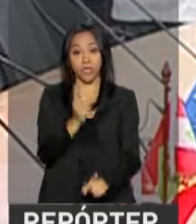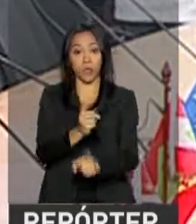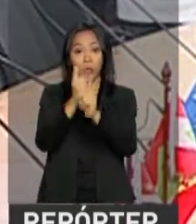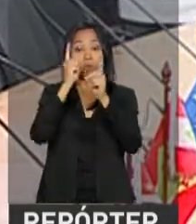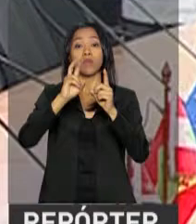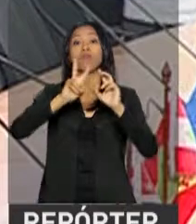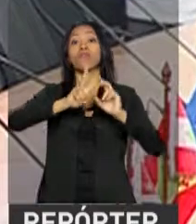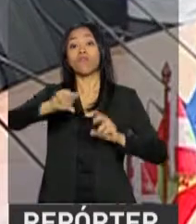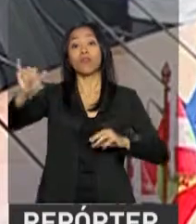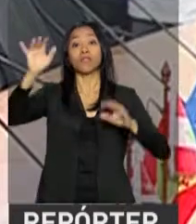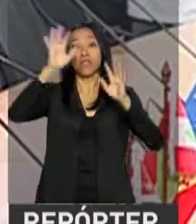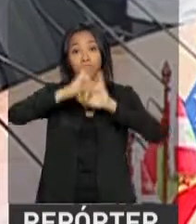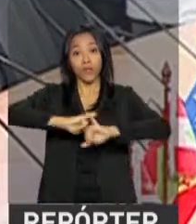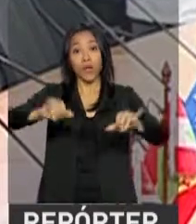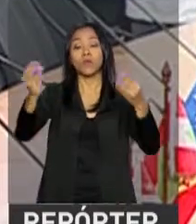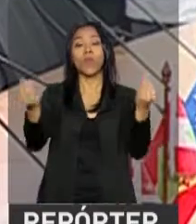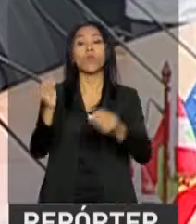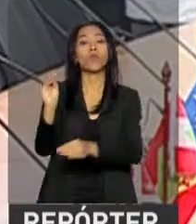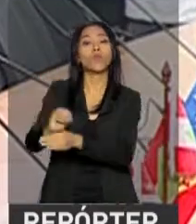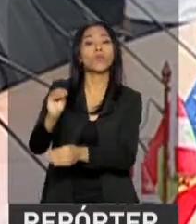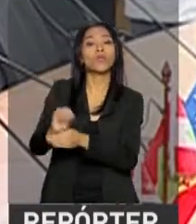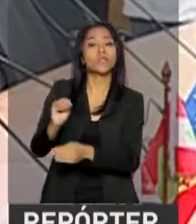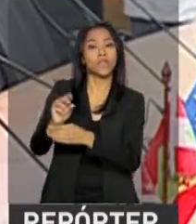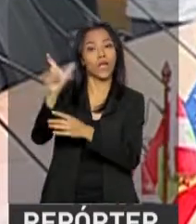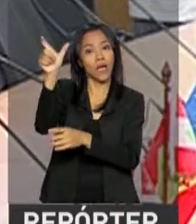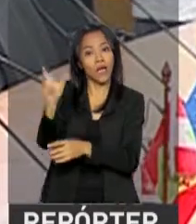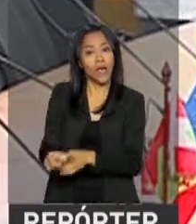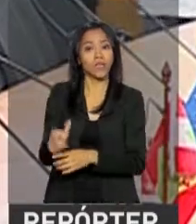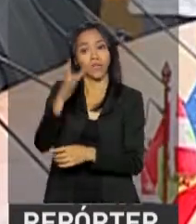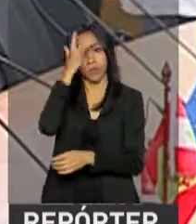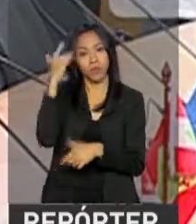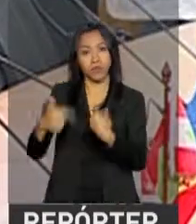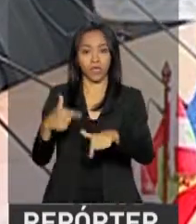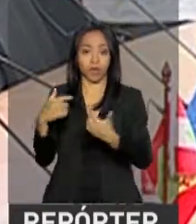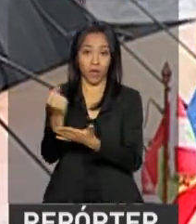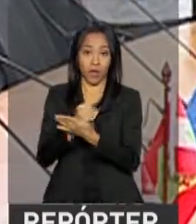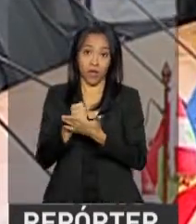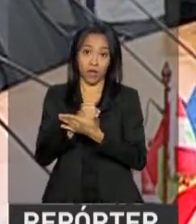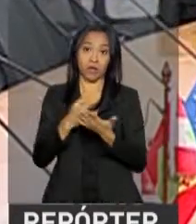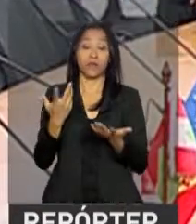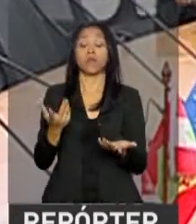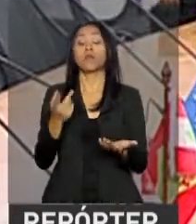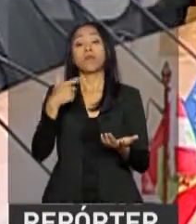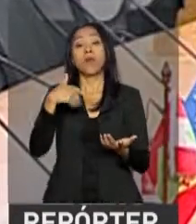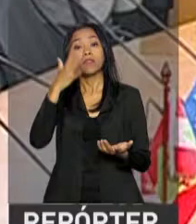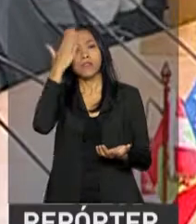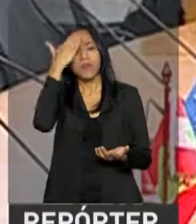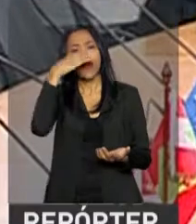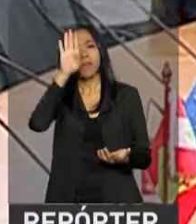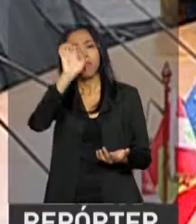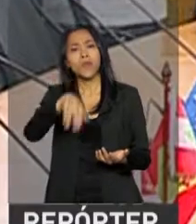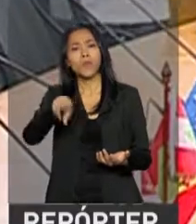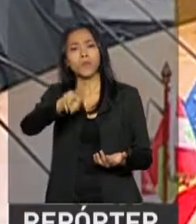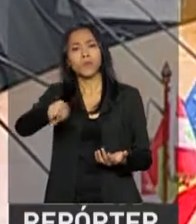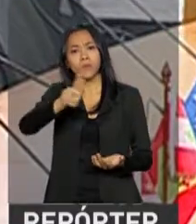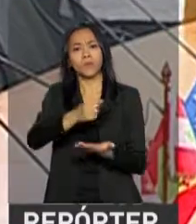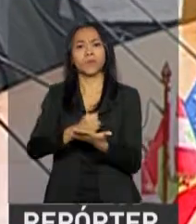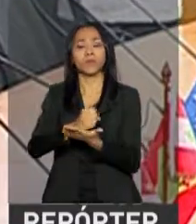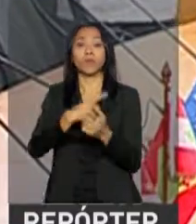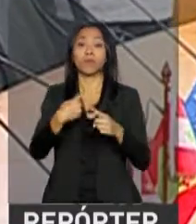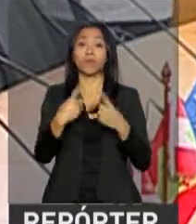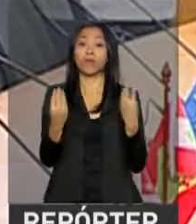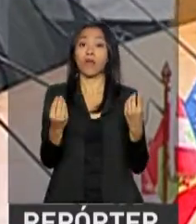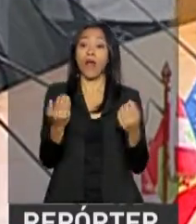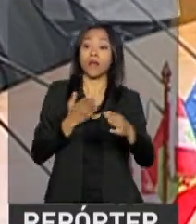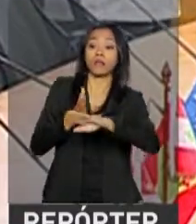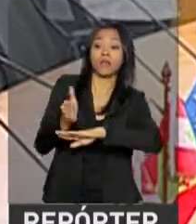programa Cuidados Farmacêuticos no SUS. Esse programa é voltado ao uso racional de medicamentos e visa ampliar o acesso